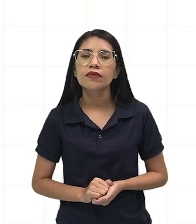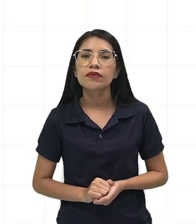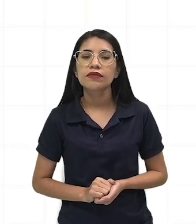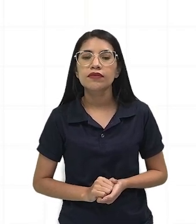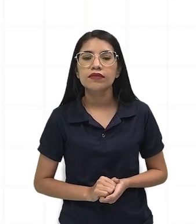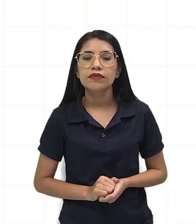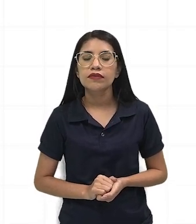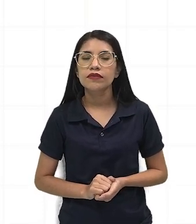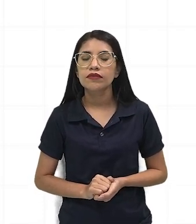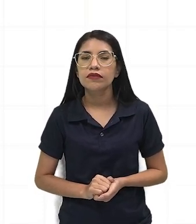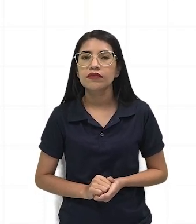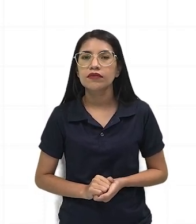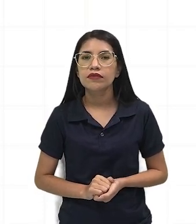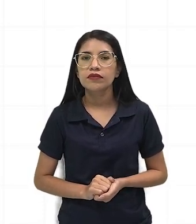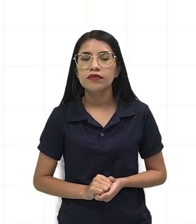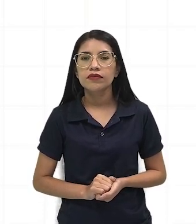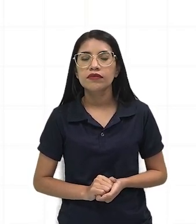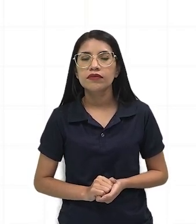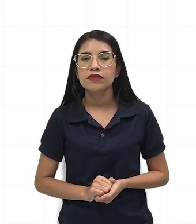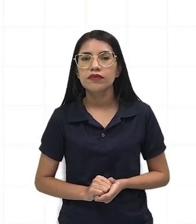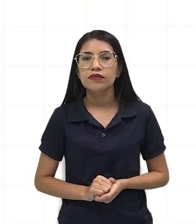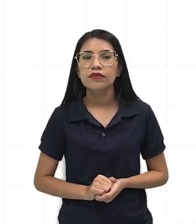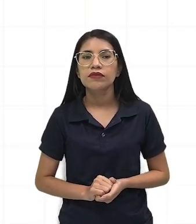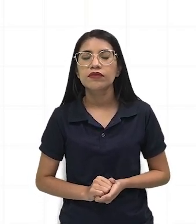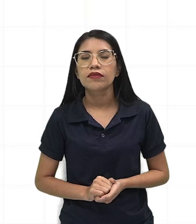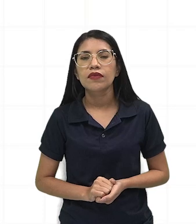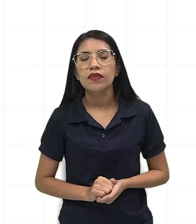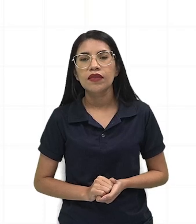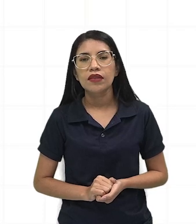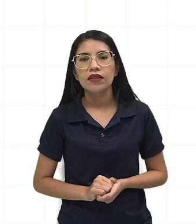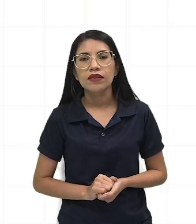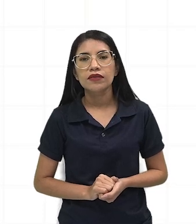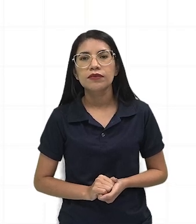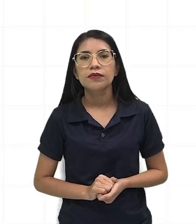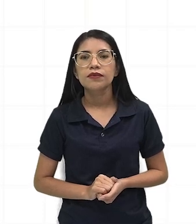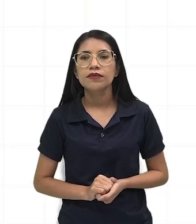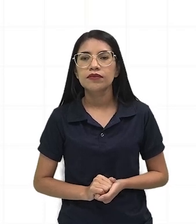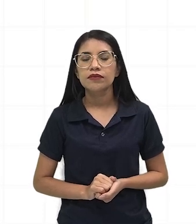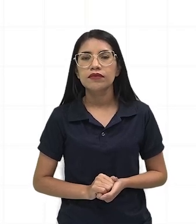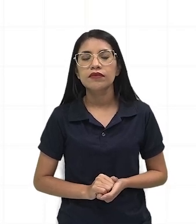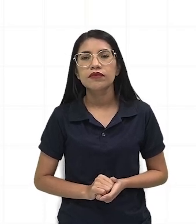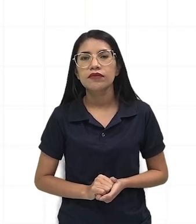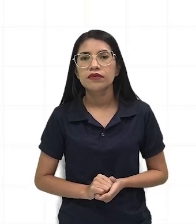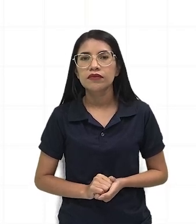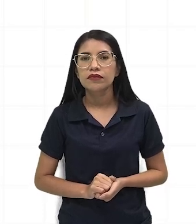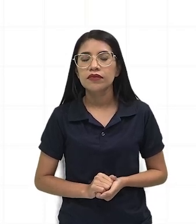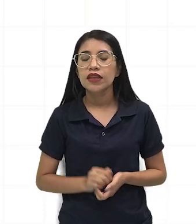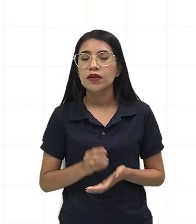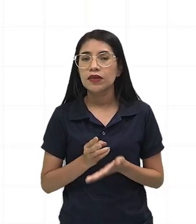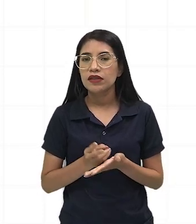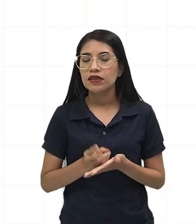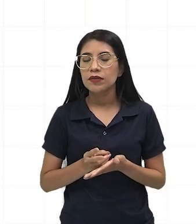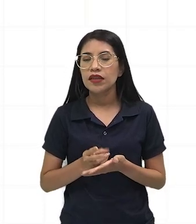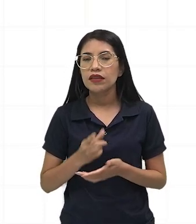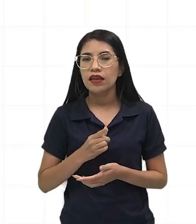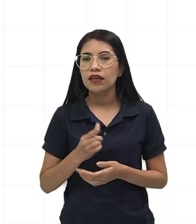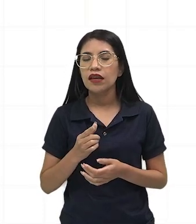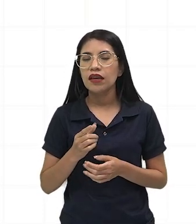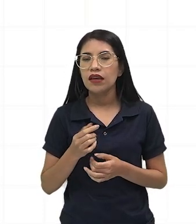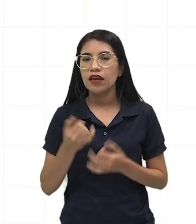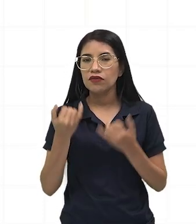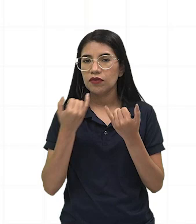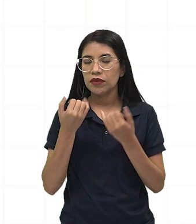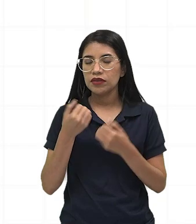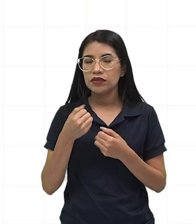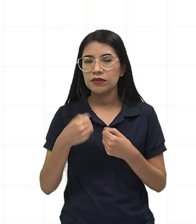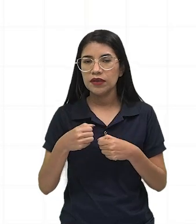Se você organizou, beleza. Então, olha, sempre que for solicitado o rol, você